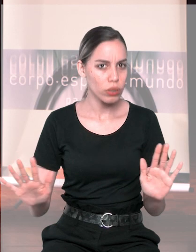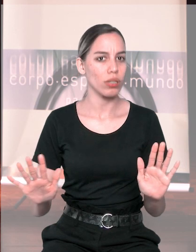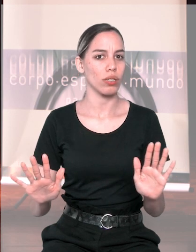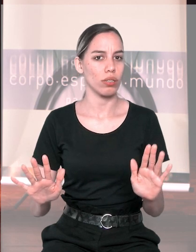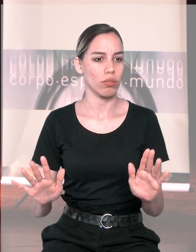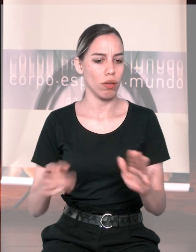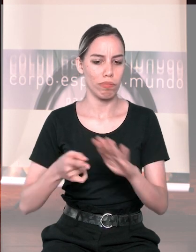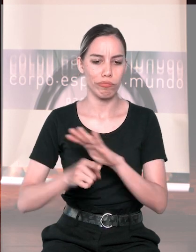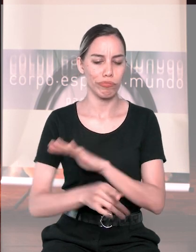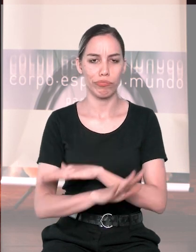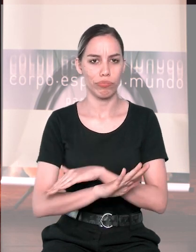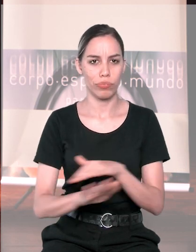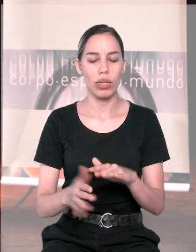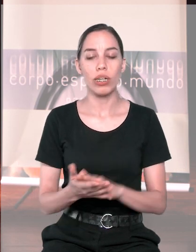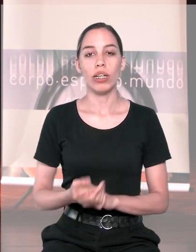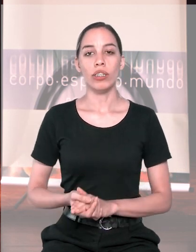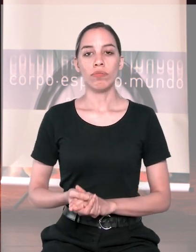Isso infinitamente.